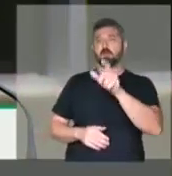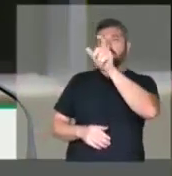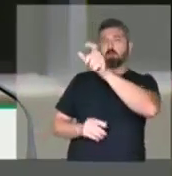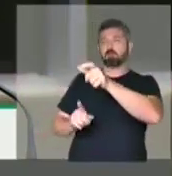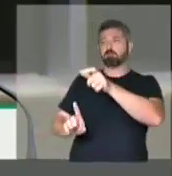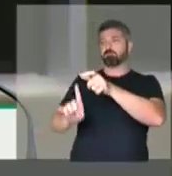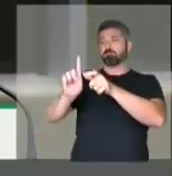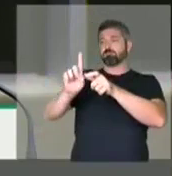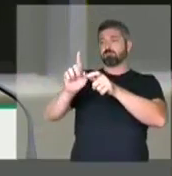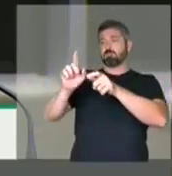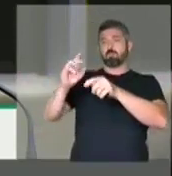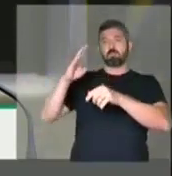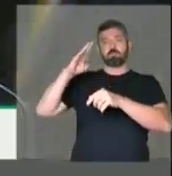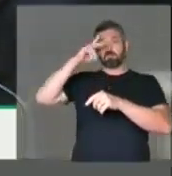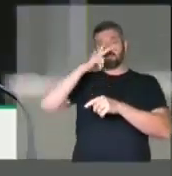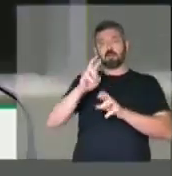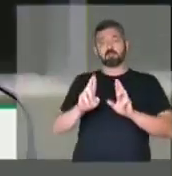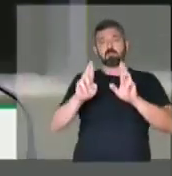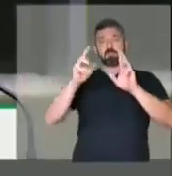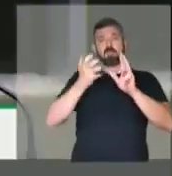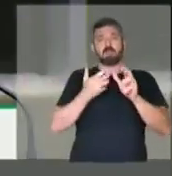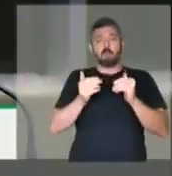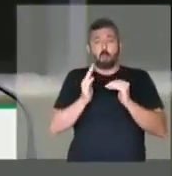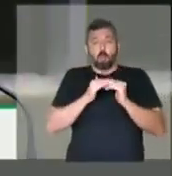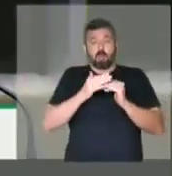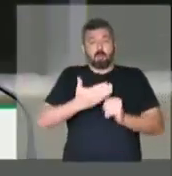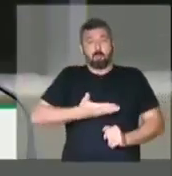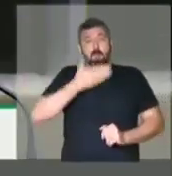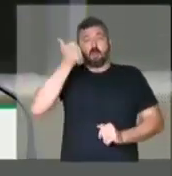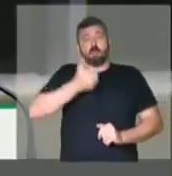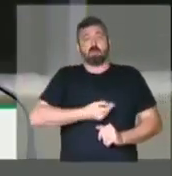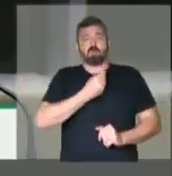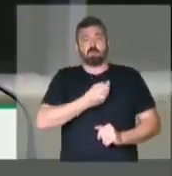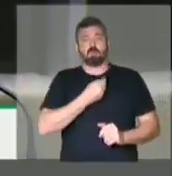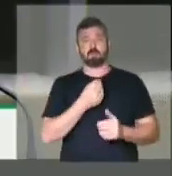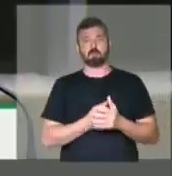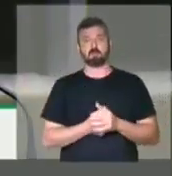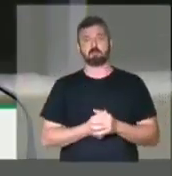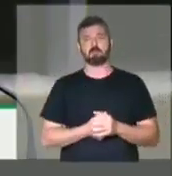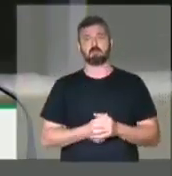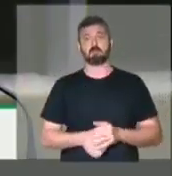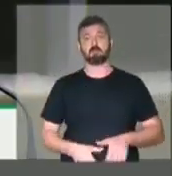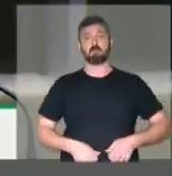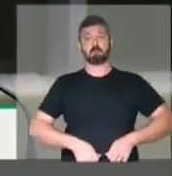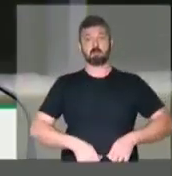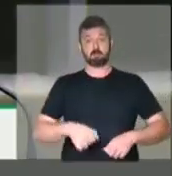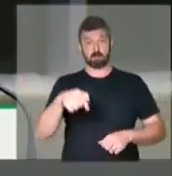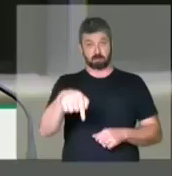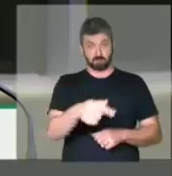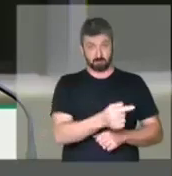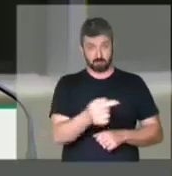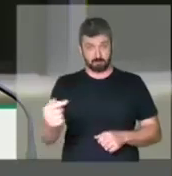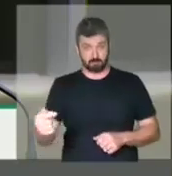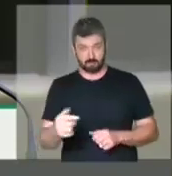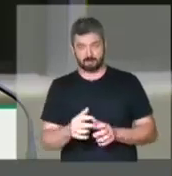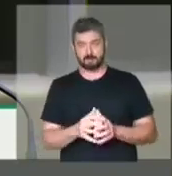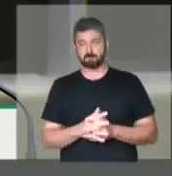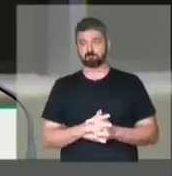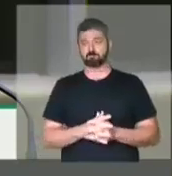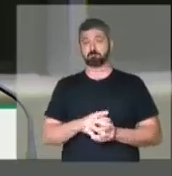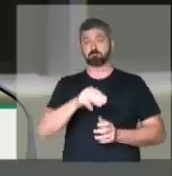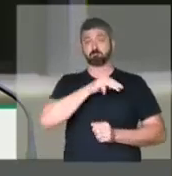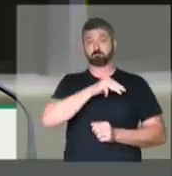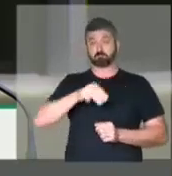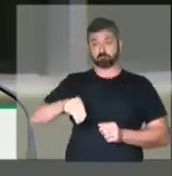ele despertou esperança naqueles que querem viver com o mínimo de dignidade. E essa semana,